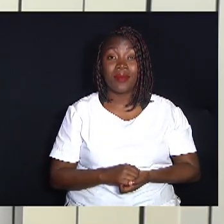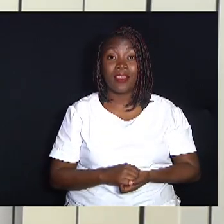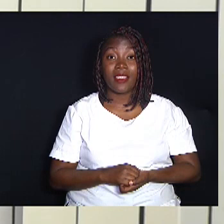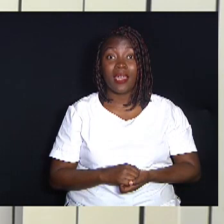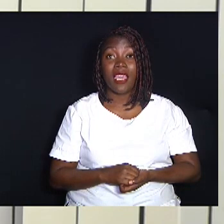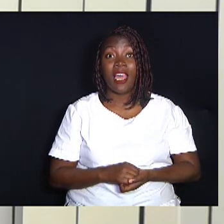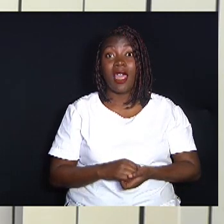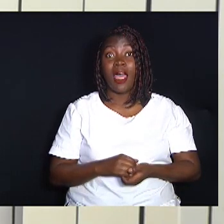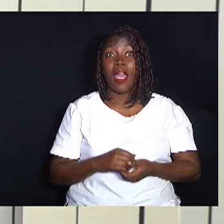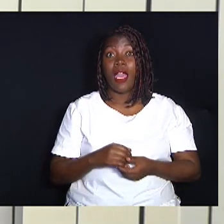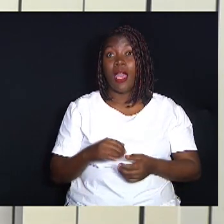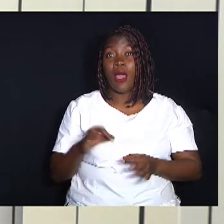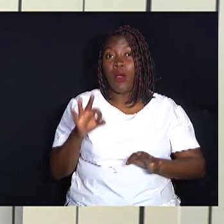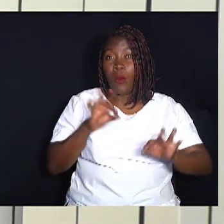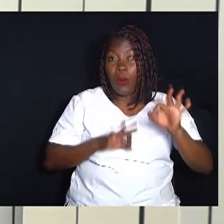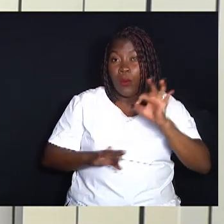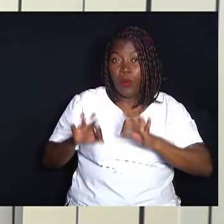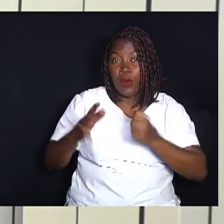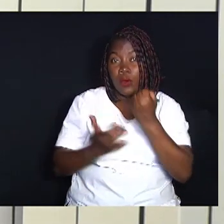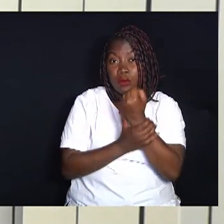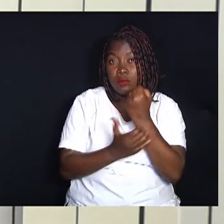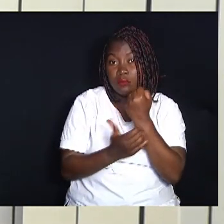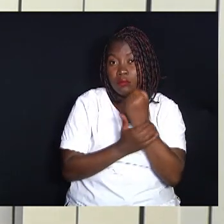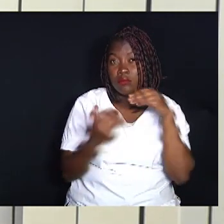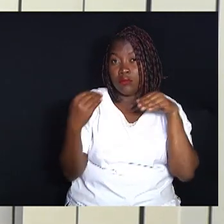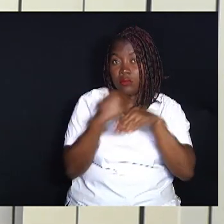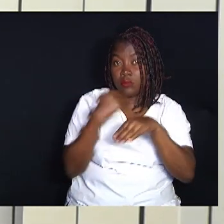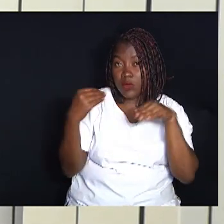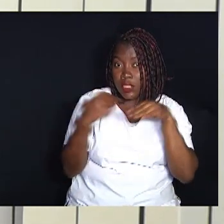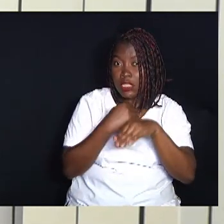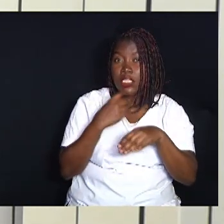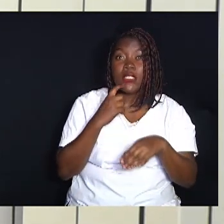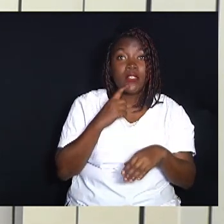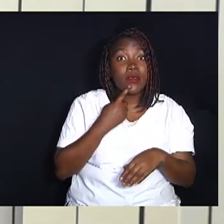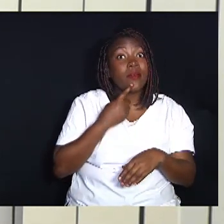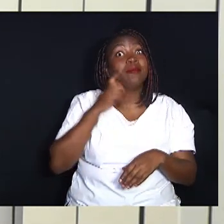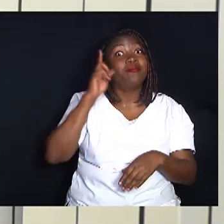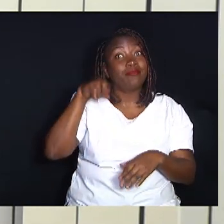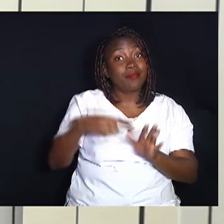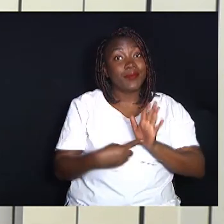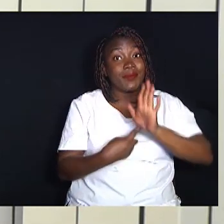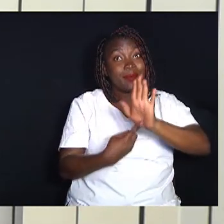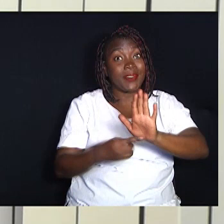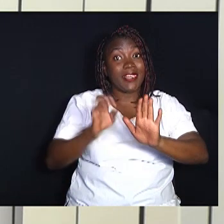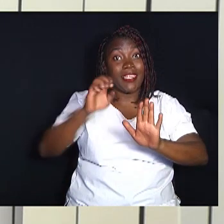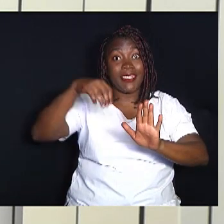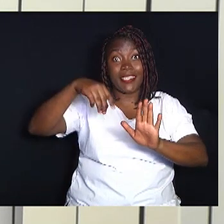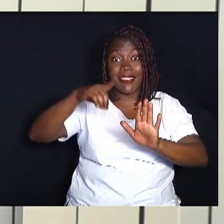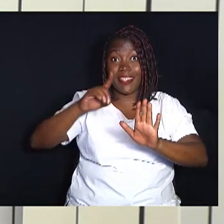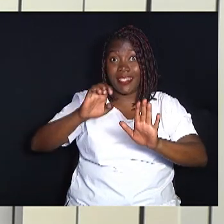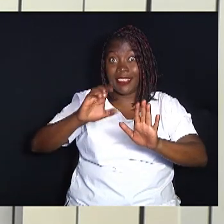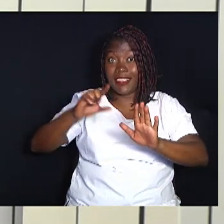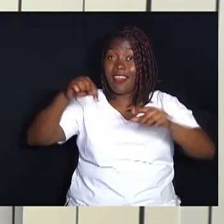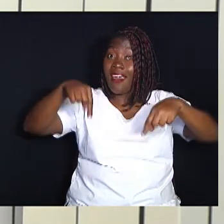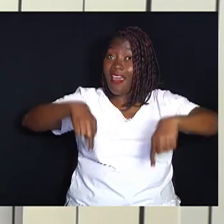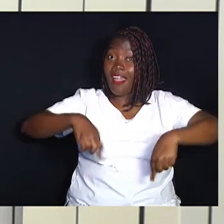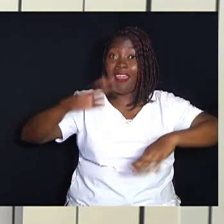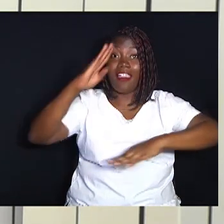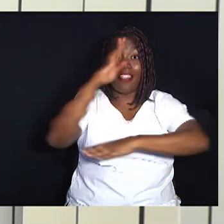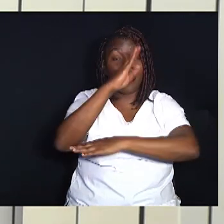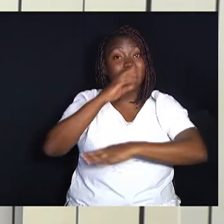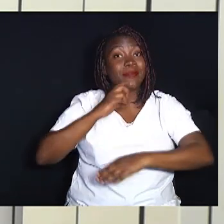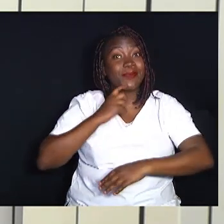O Plano de Segurança Viária de Campinas foi apresentado pela INDEC aqui na Câmara Municipal. A reunião